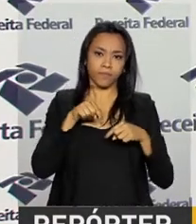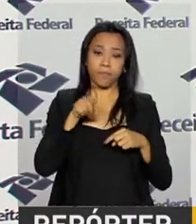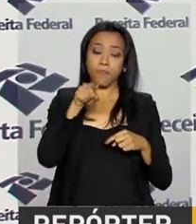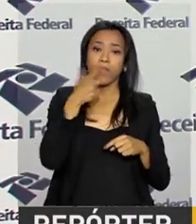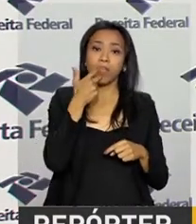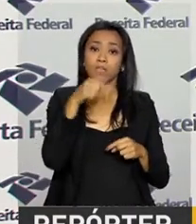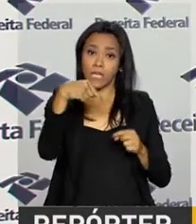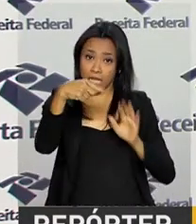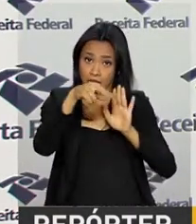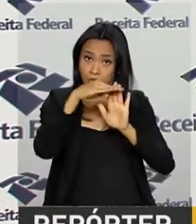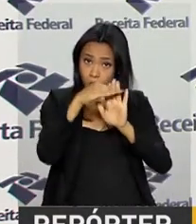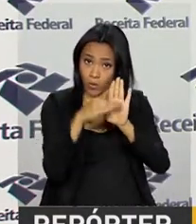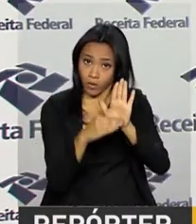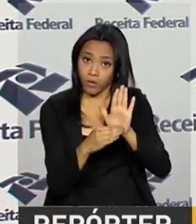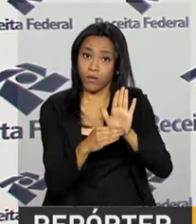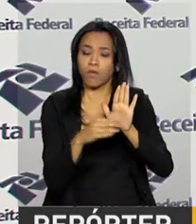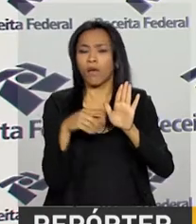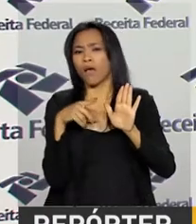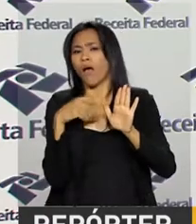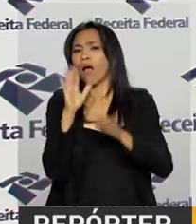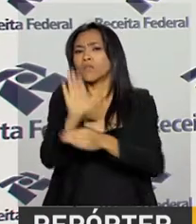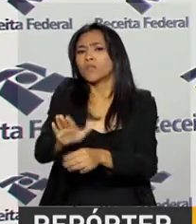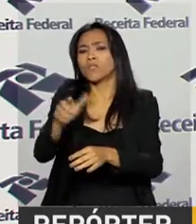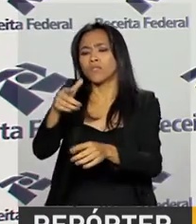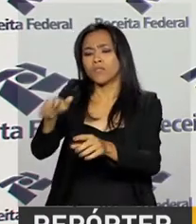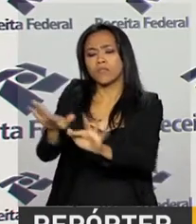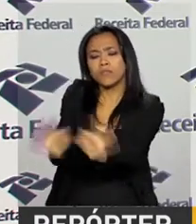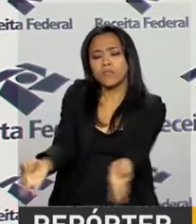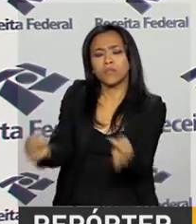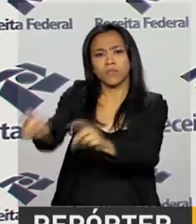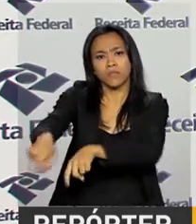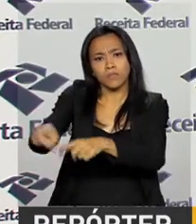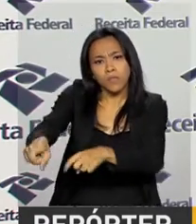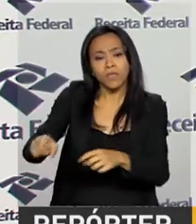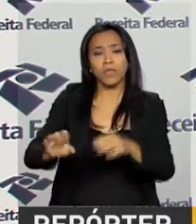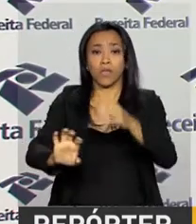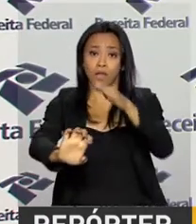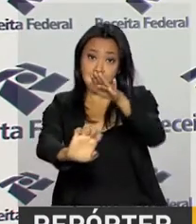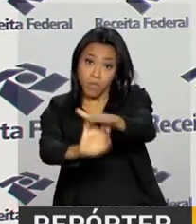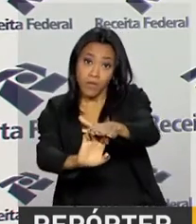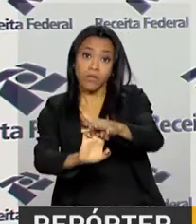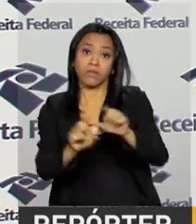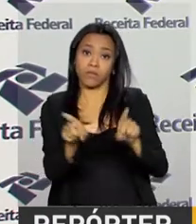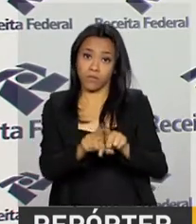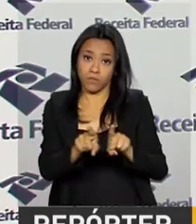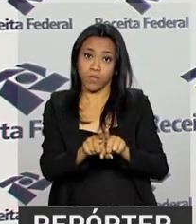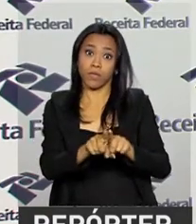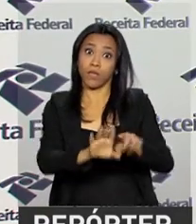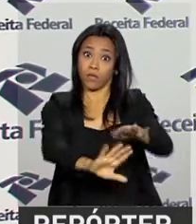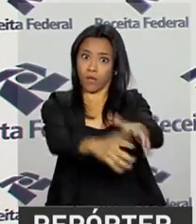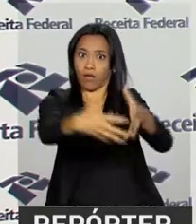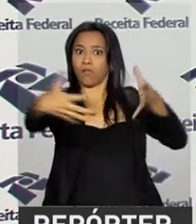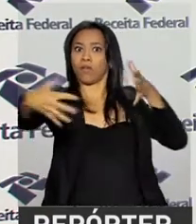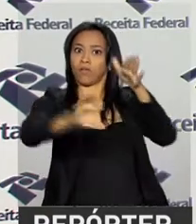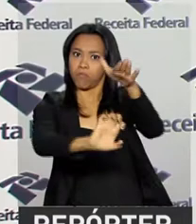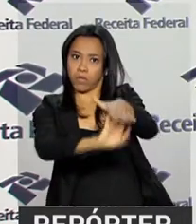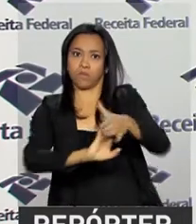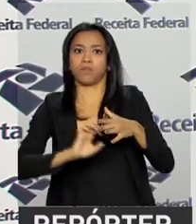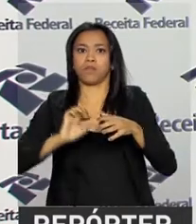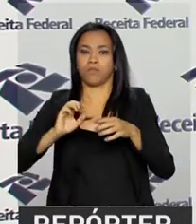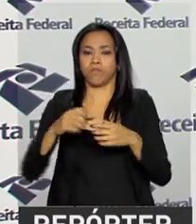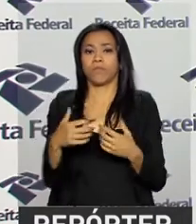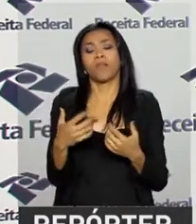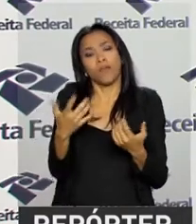qualquer desde o pequeno produtor na pessoa física a pequena empresa que adquiriu até a grande empresa disseram que os